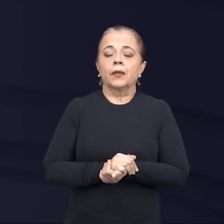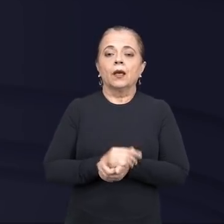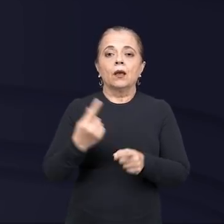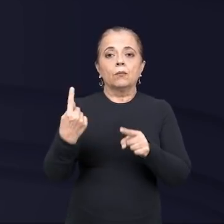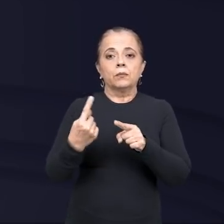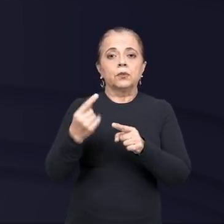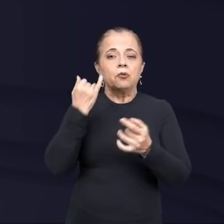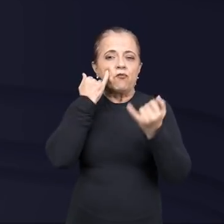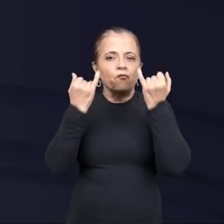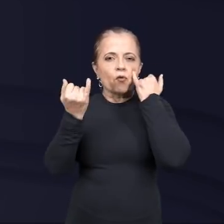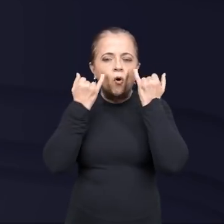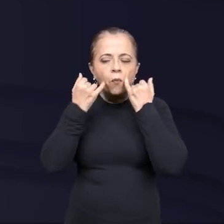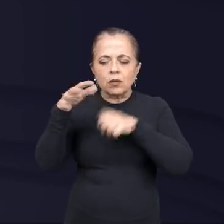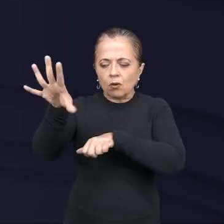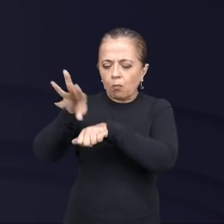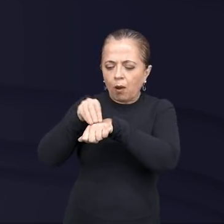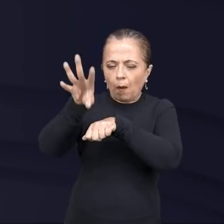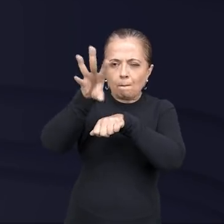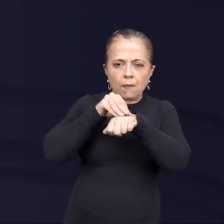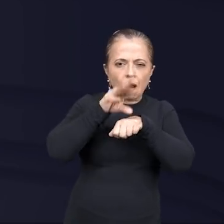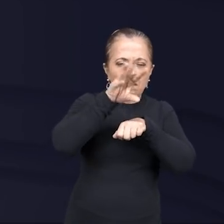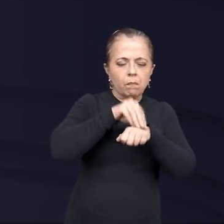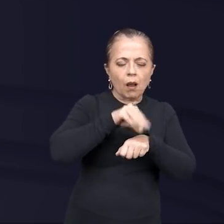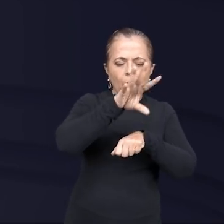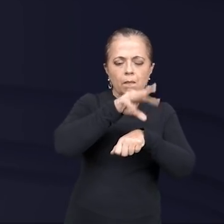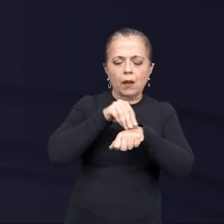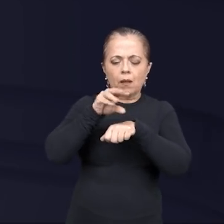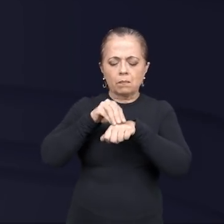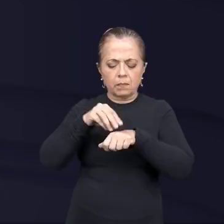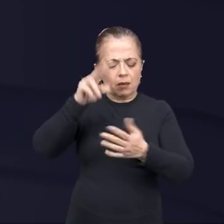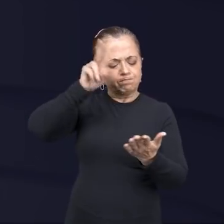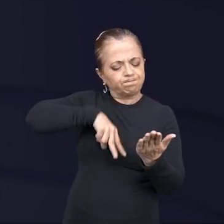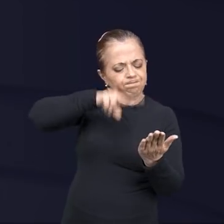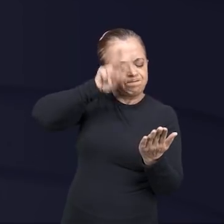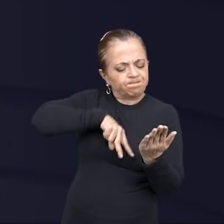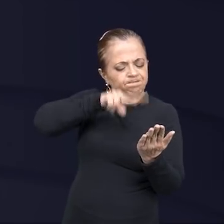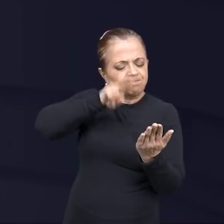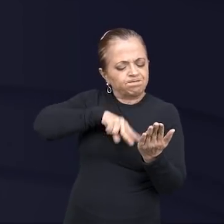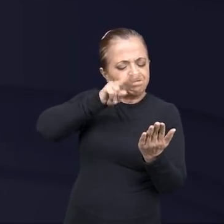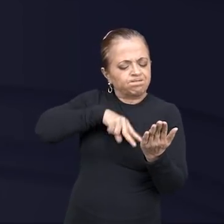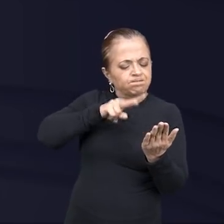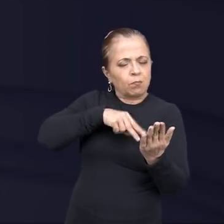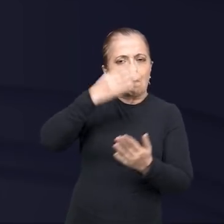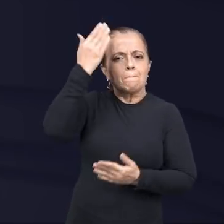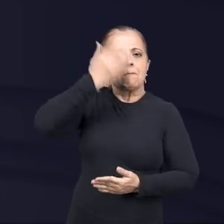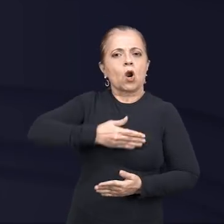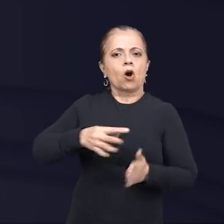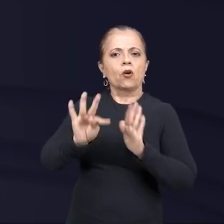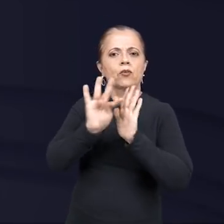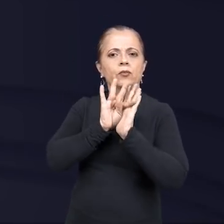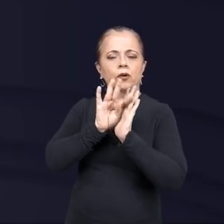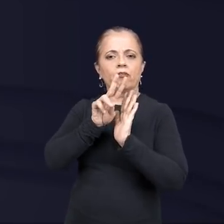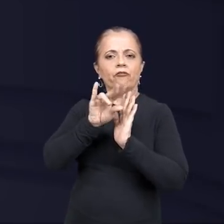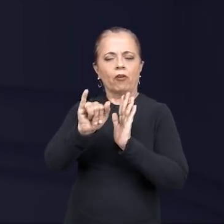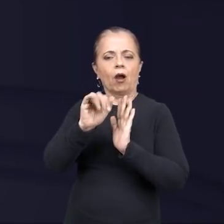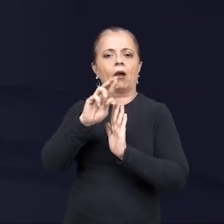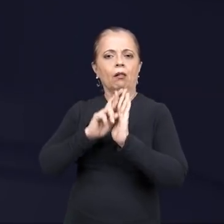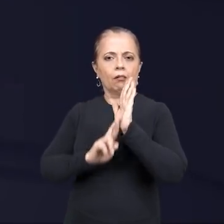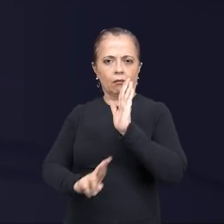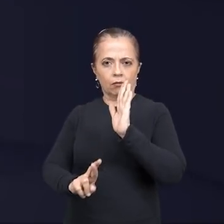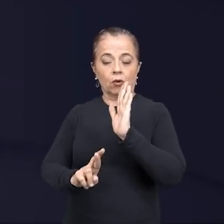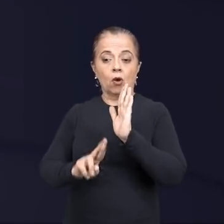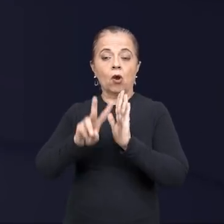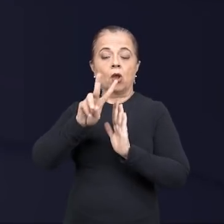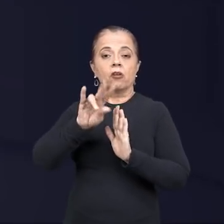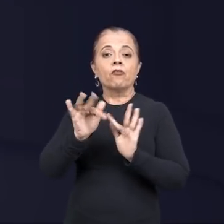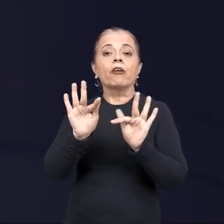de informações, vai se debruçar nas provas técnicas e vai terminar com um